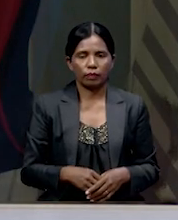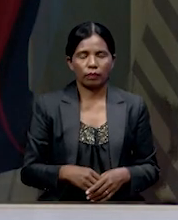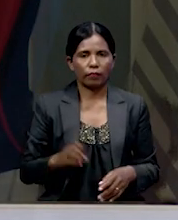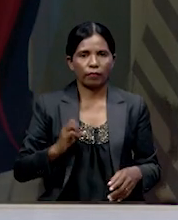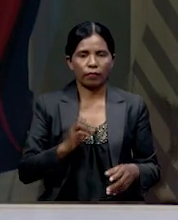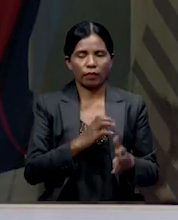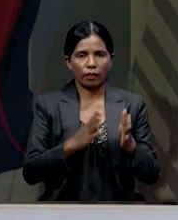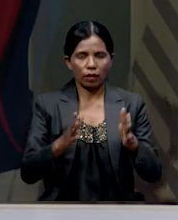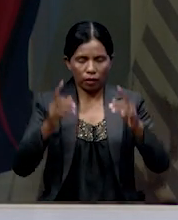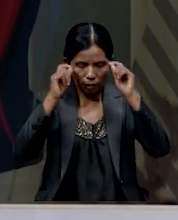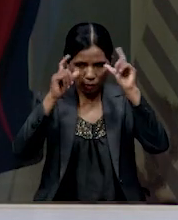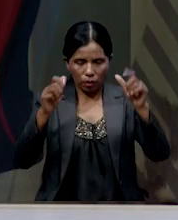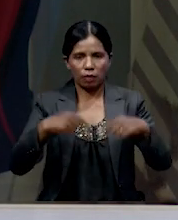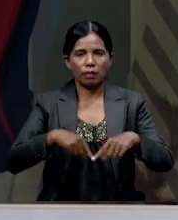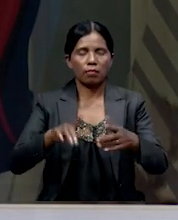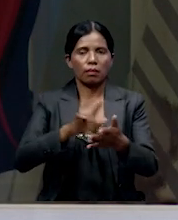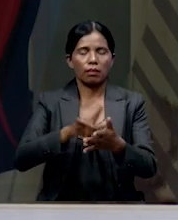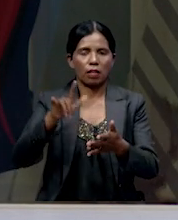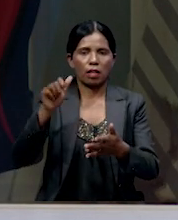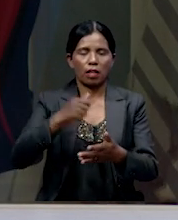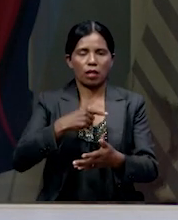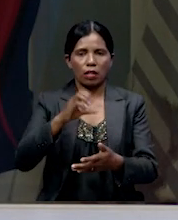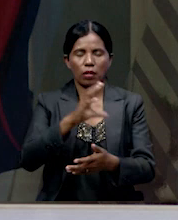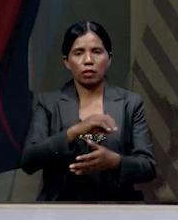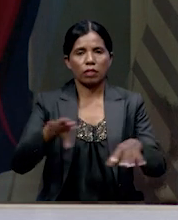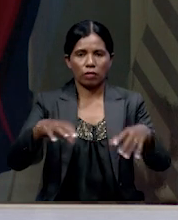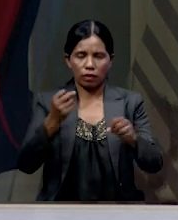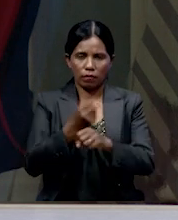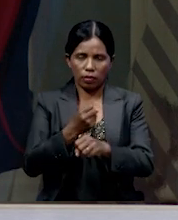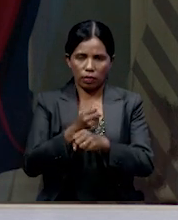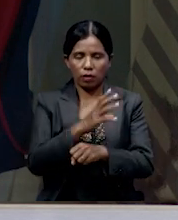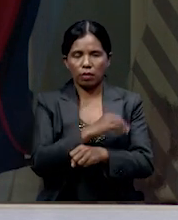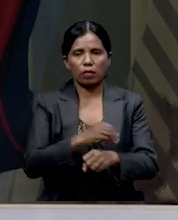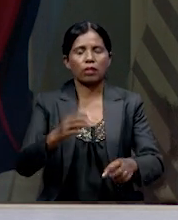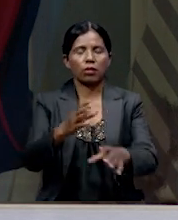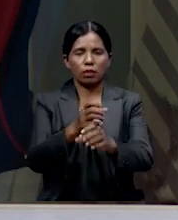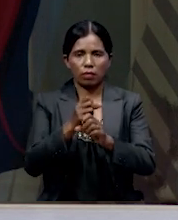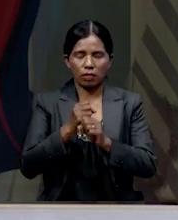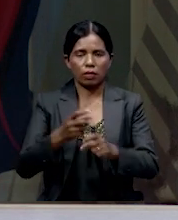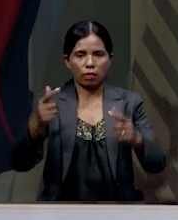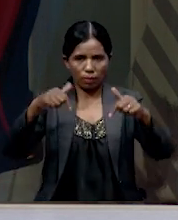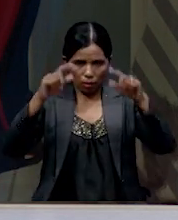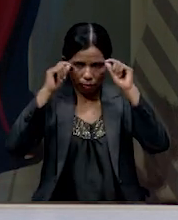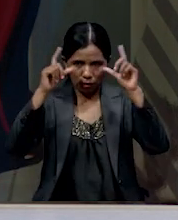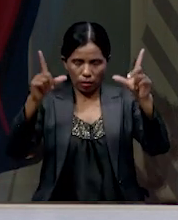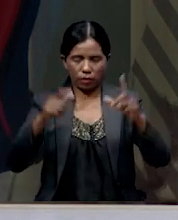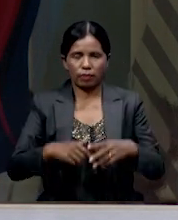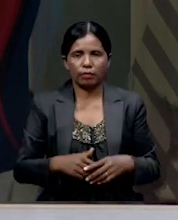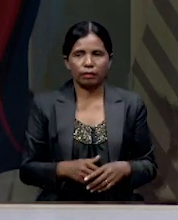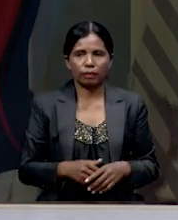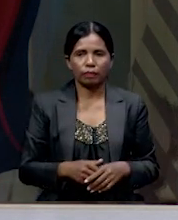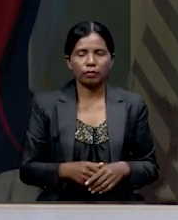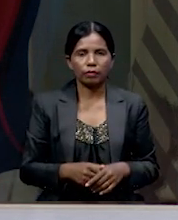Embaixador Timor-Leste ba Angola no África do Sul, se serviço Macas, rodeada investidor mai Timor-Leste.